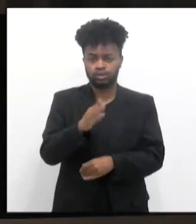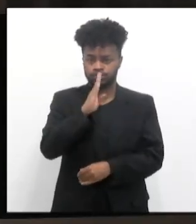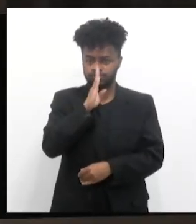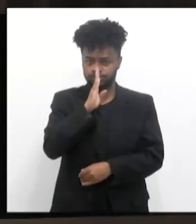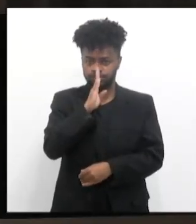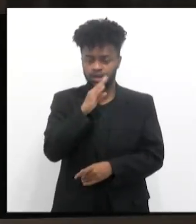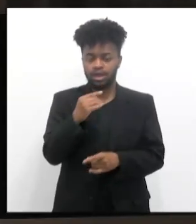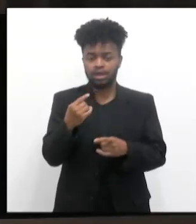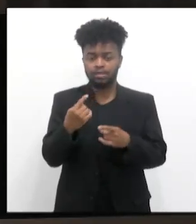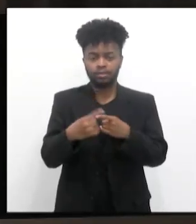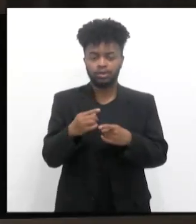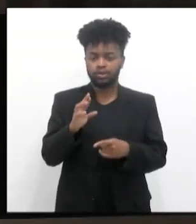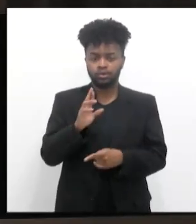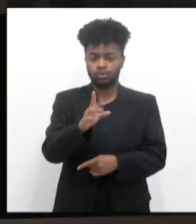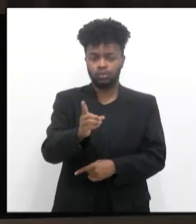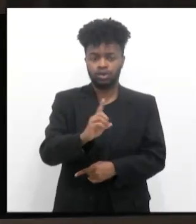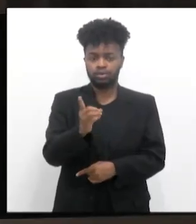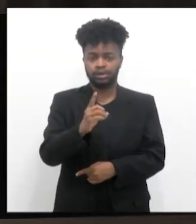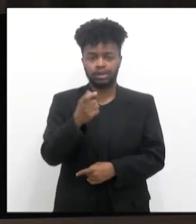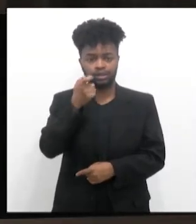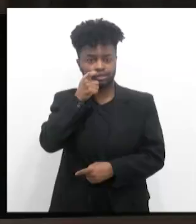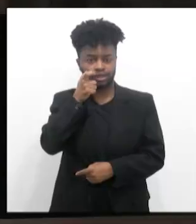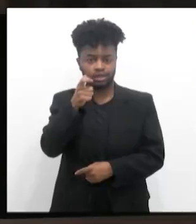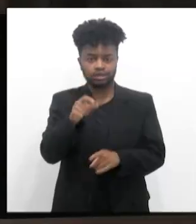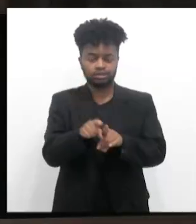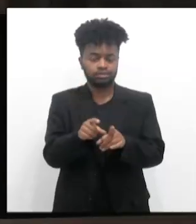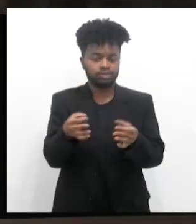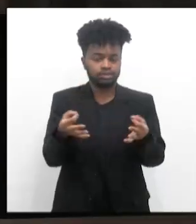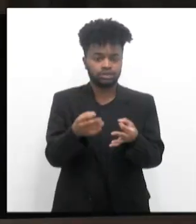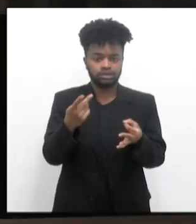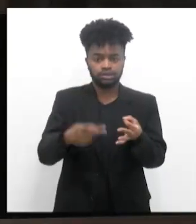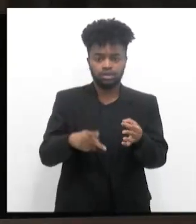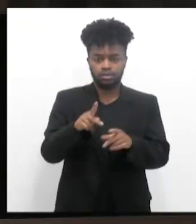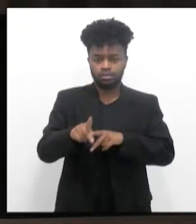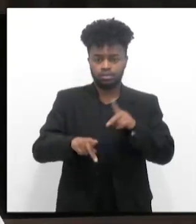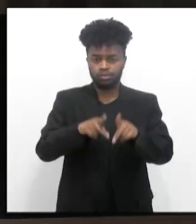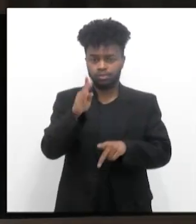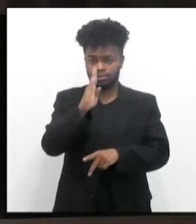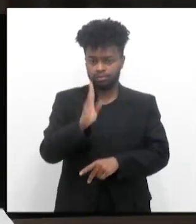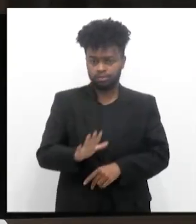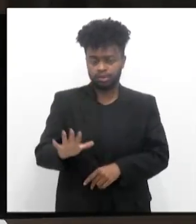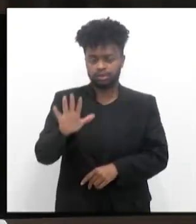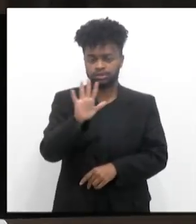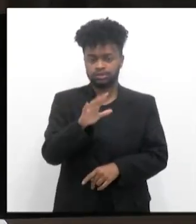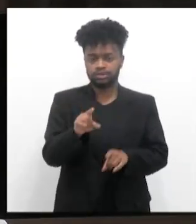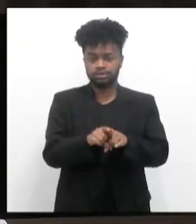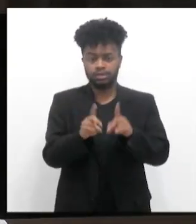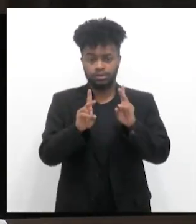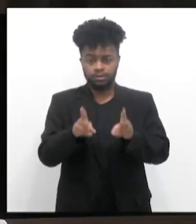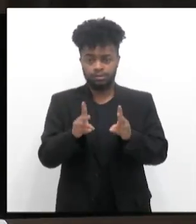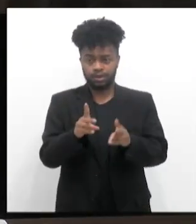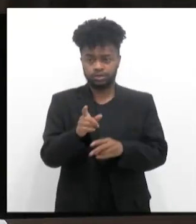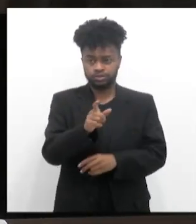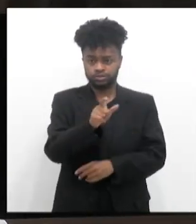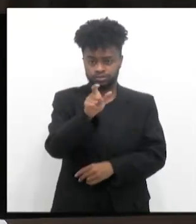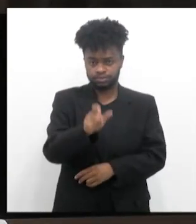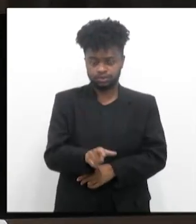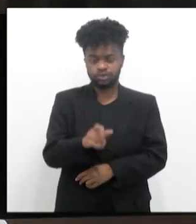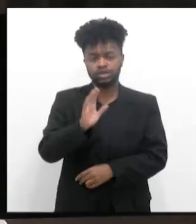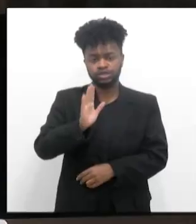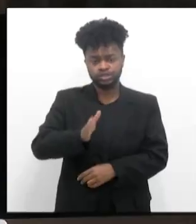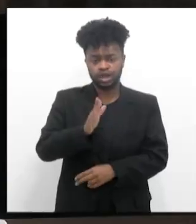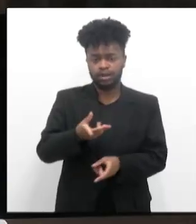não representa os interesses e as convicções do povo brasileiro, esse mesmo indivíduo que já